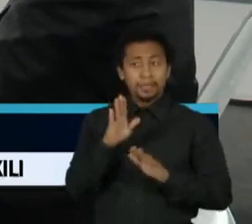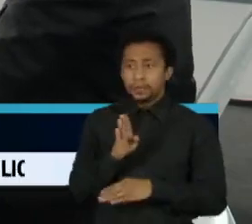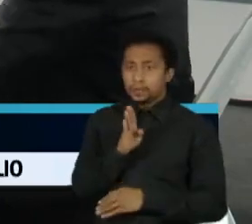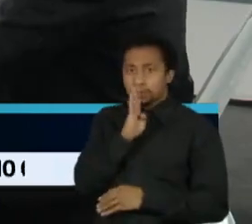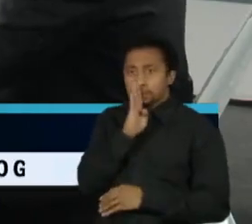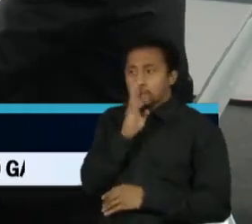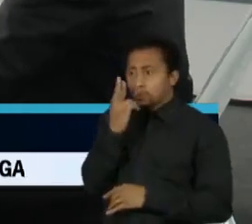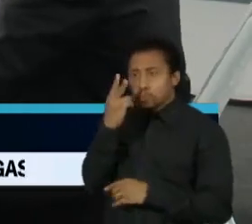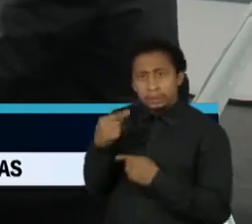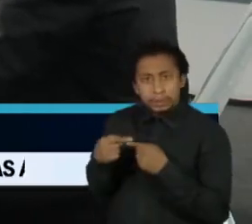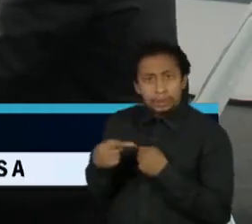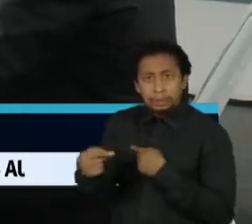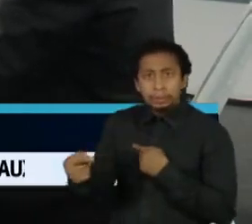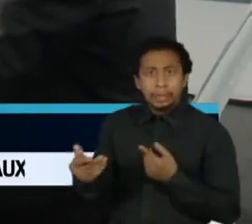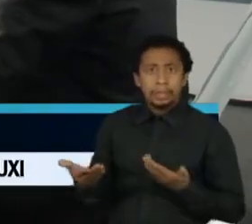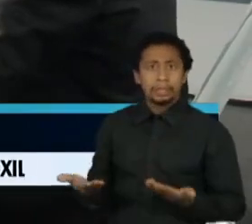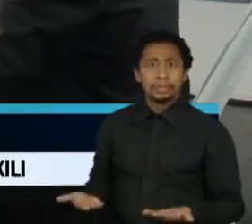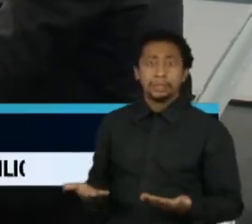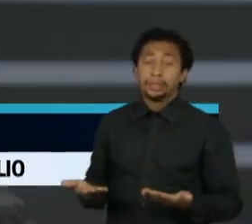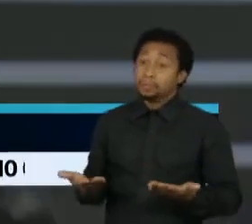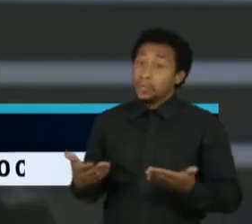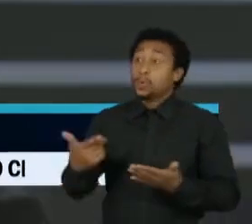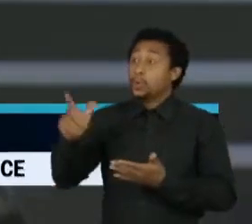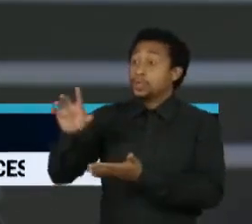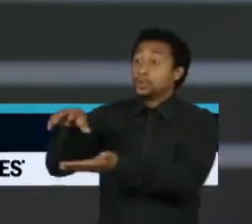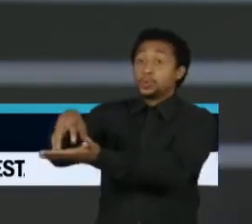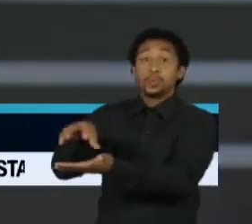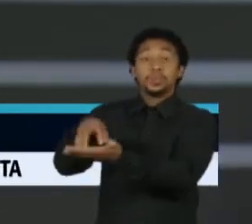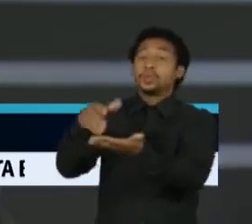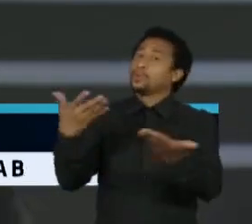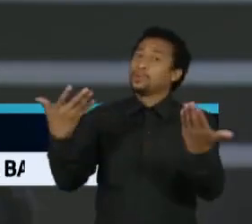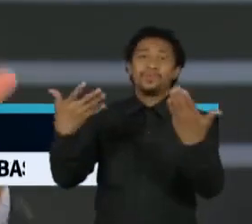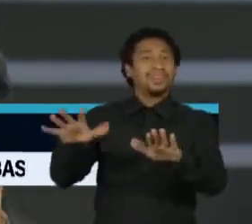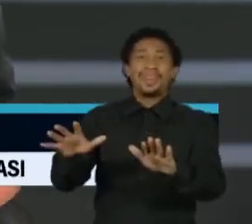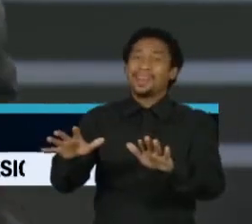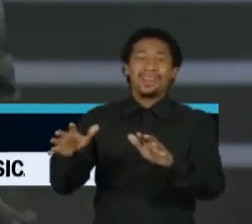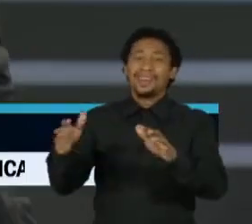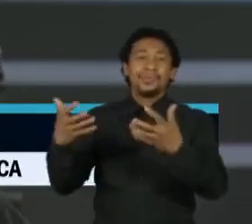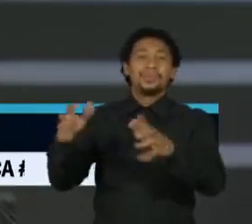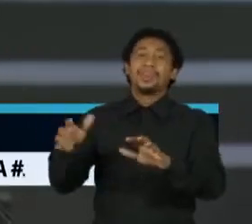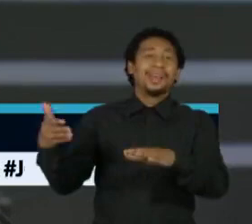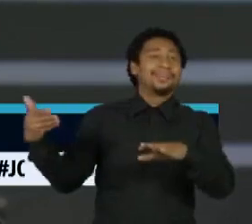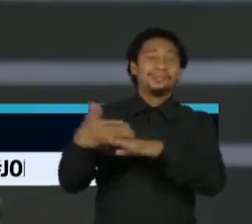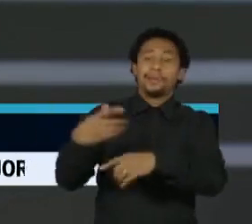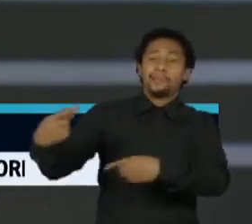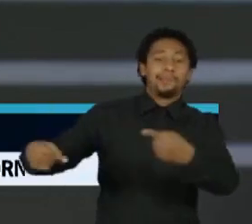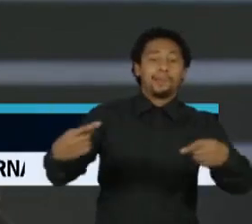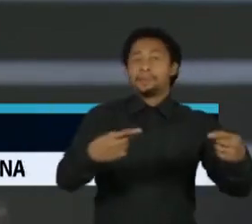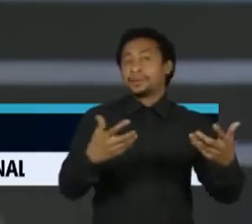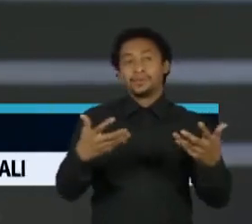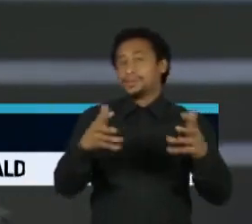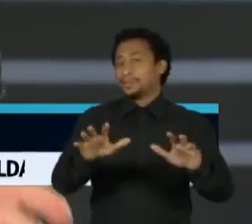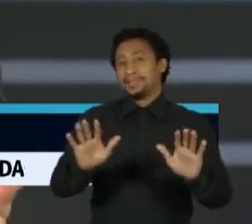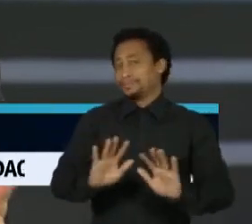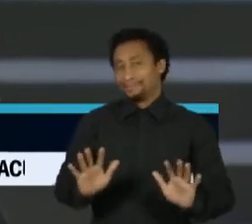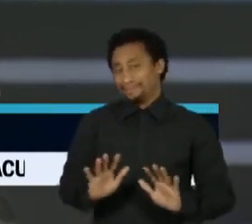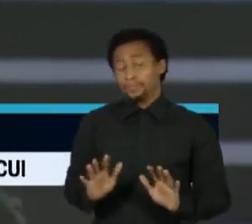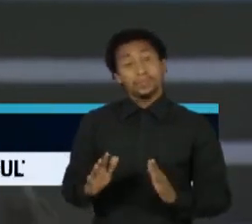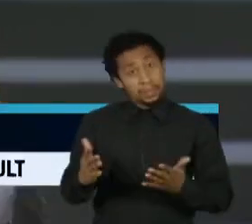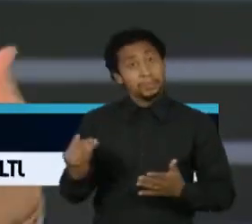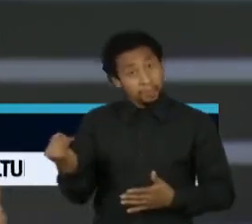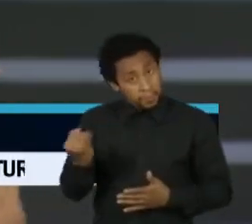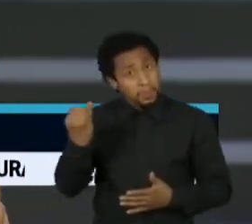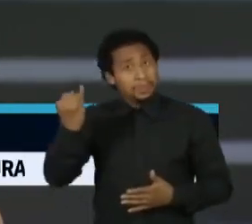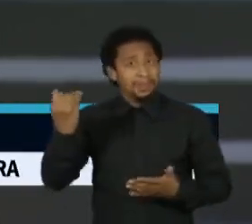estão parecendo não querer se envolver nesse debate, que é o centro do processo civilizatório de qualquer